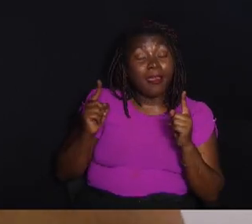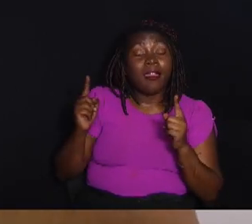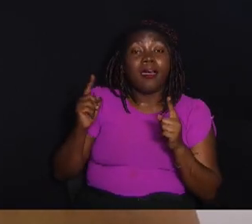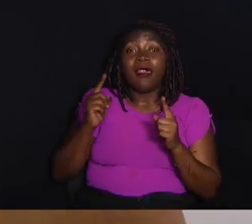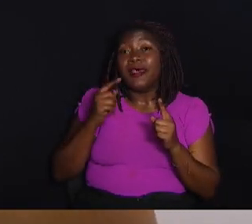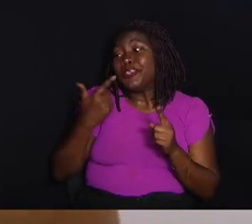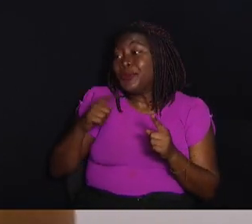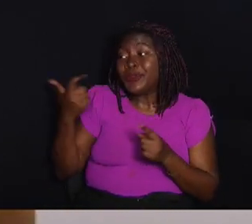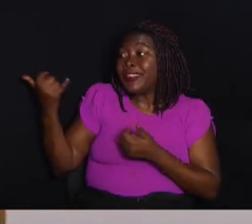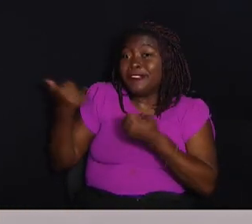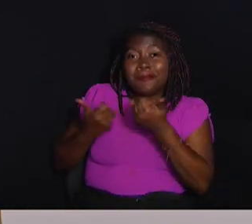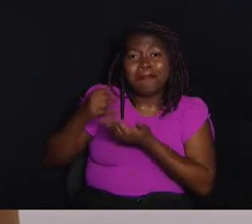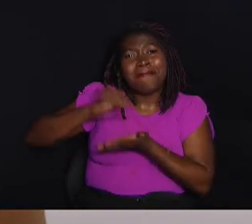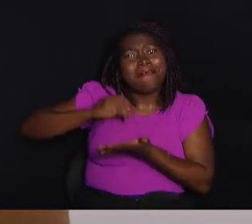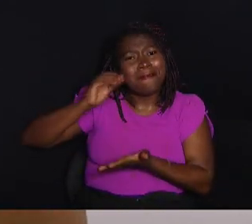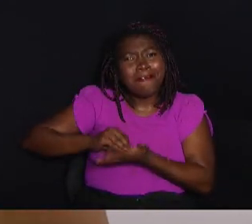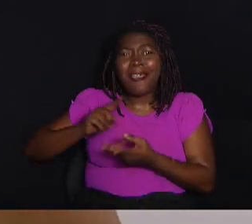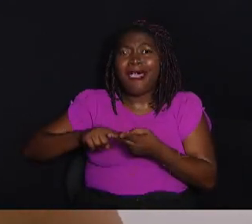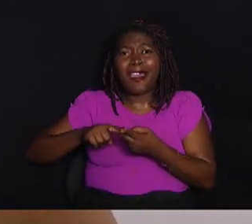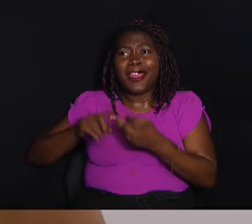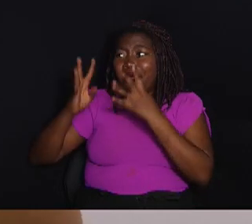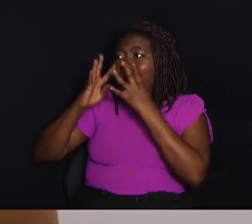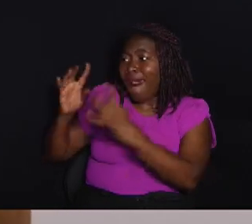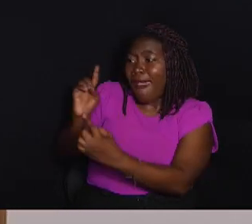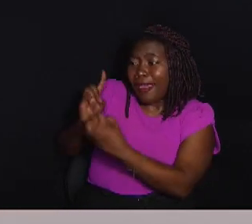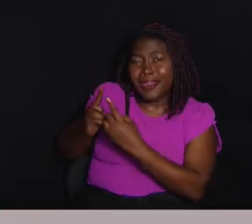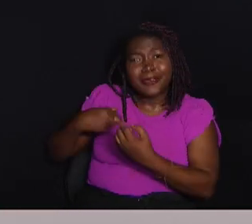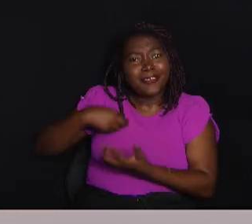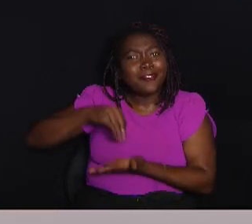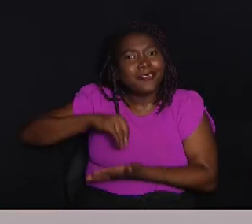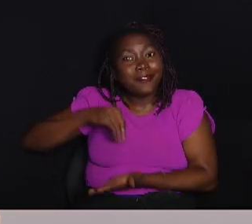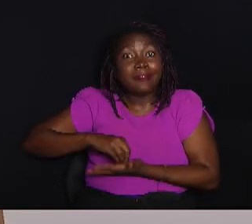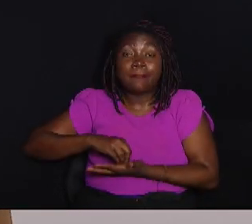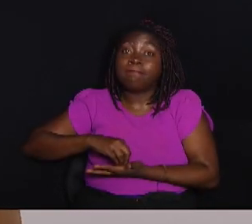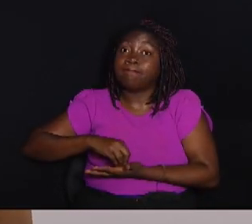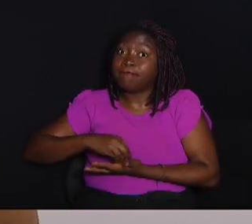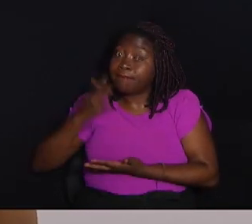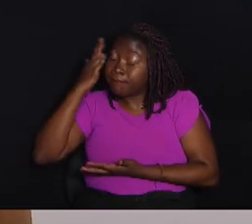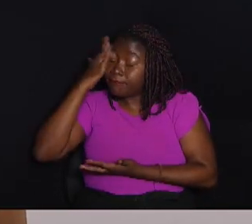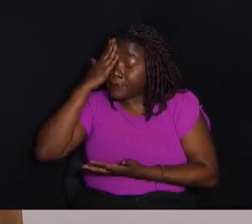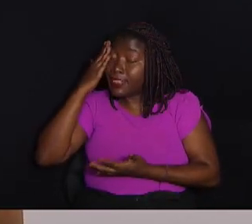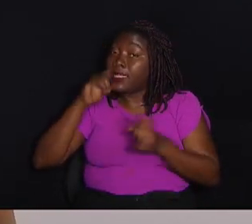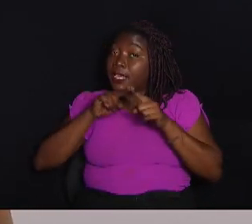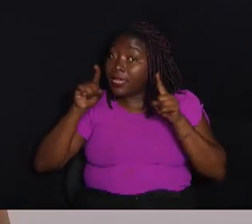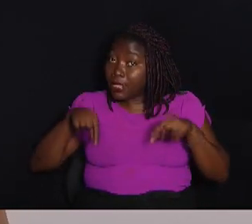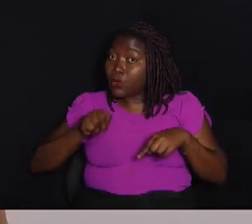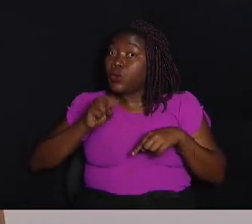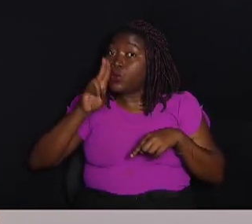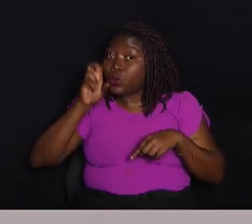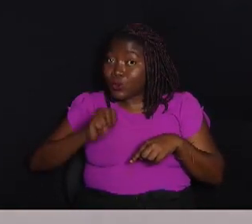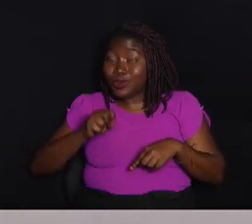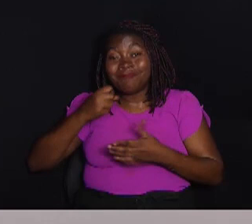necessárias ou porque não tem atendimento nas suas especificidades e a gente sabe que o trabalhador do SUS acaba tendo uma